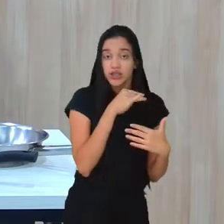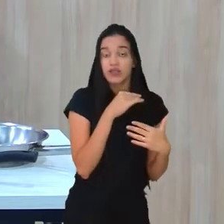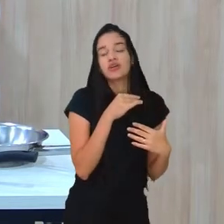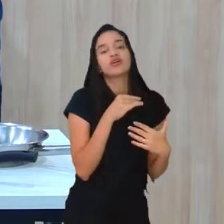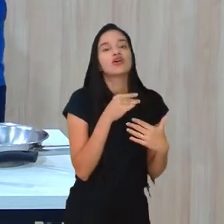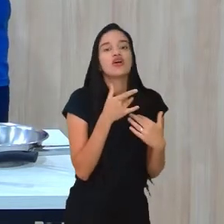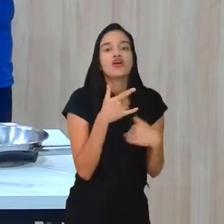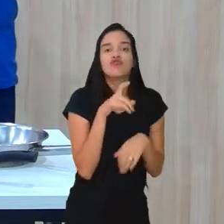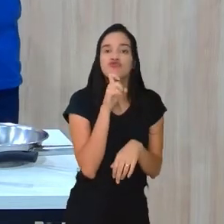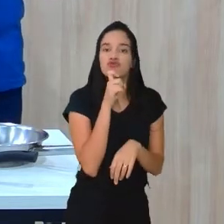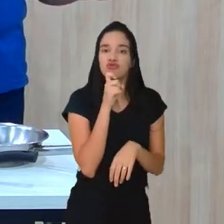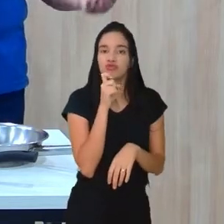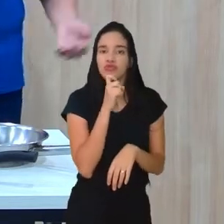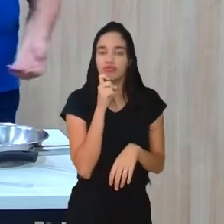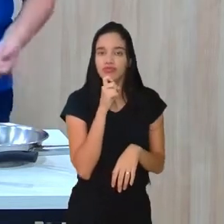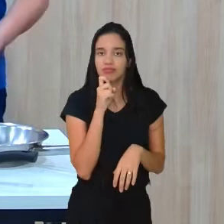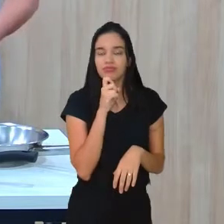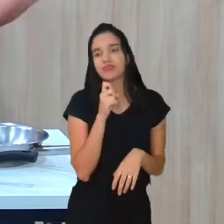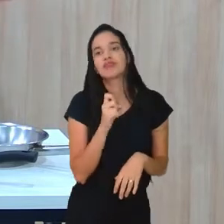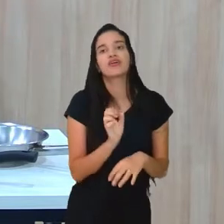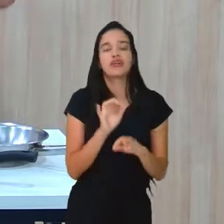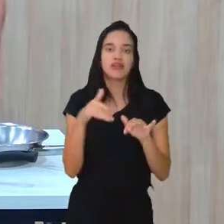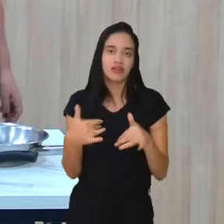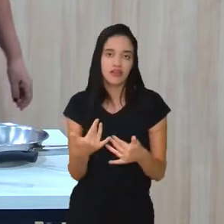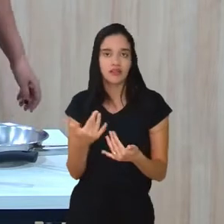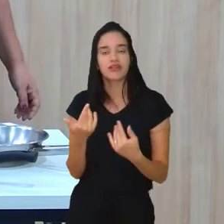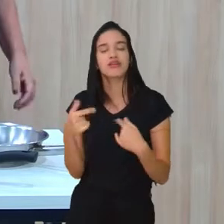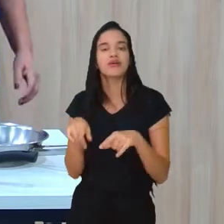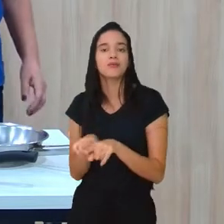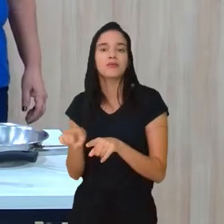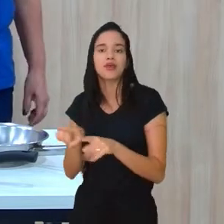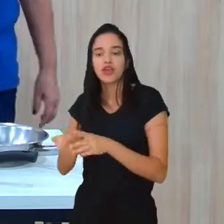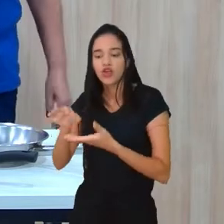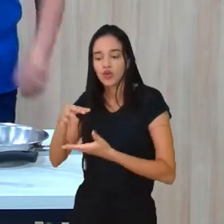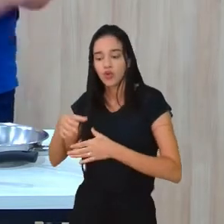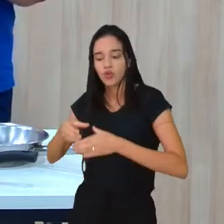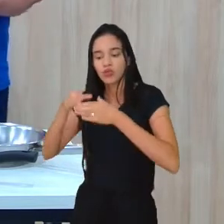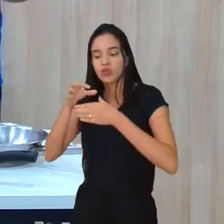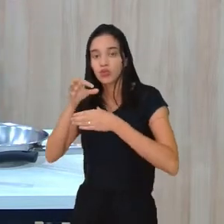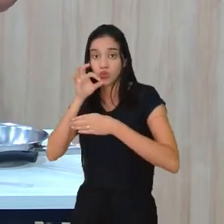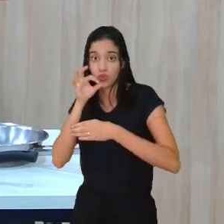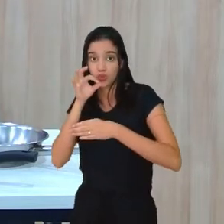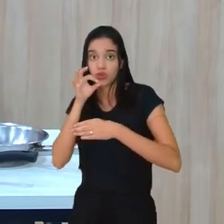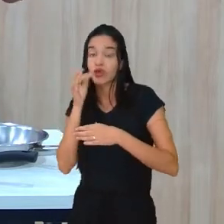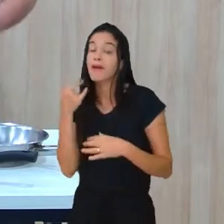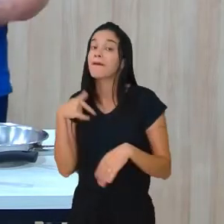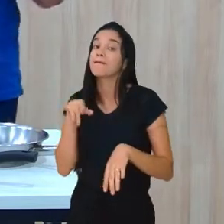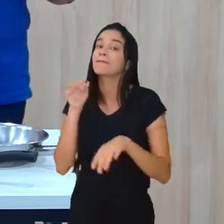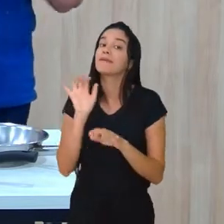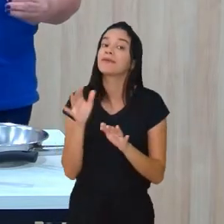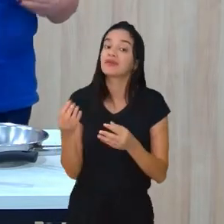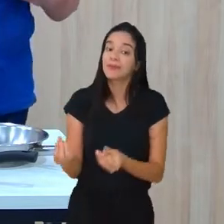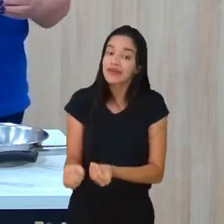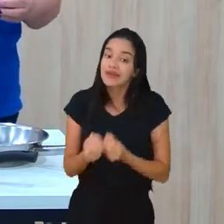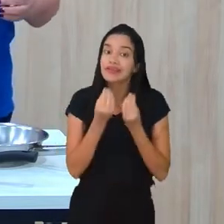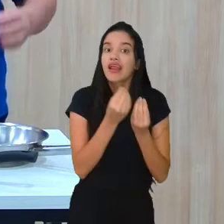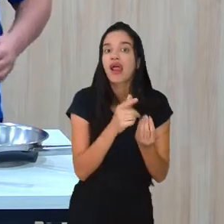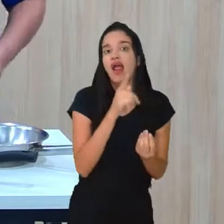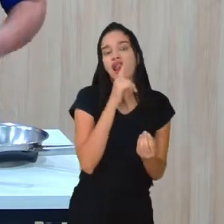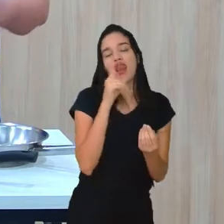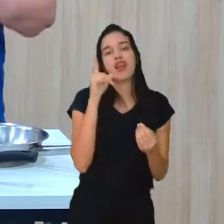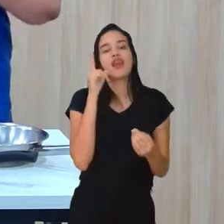perdeu calor, ficou nesse espaço. E aí, derreteu meu milkshake. Então, até para entregar o lanche,